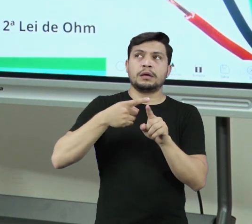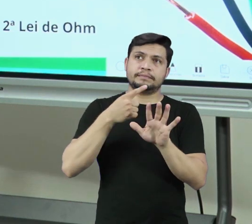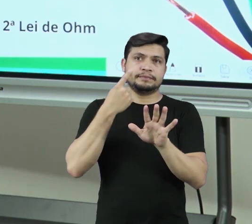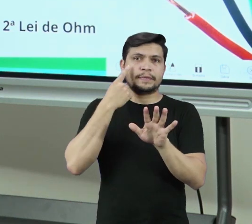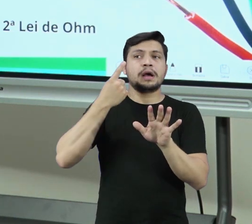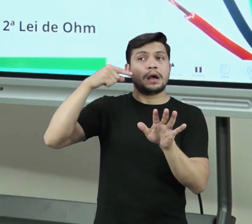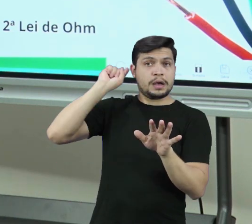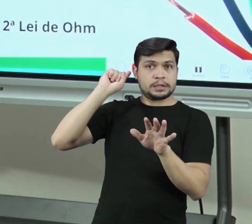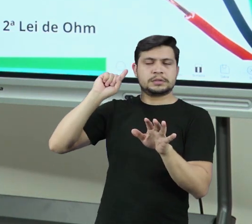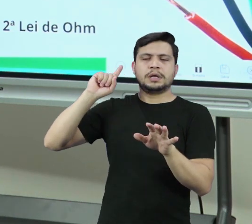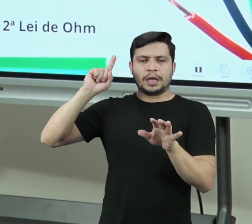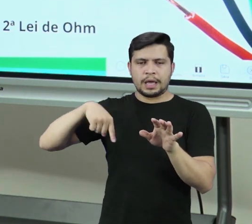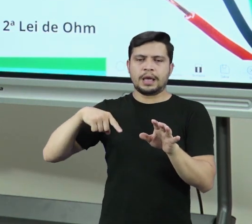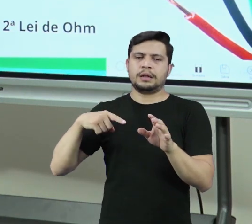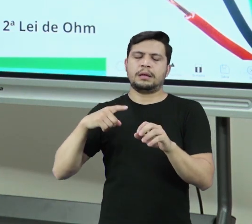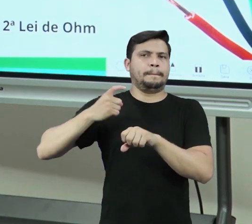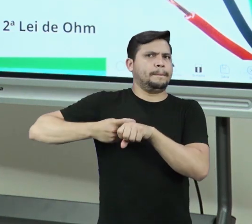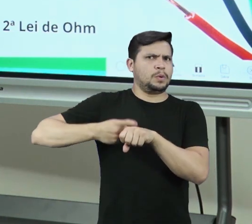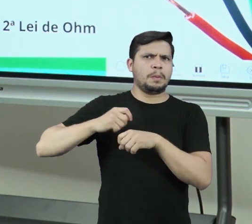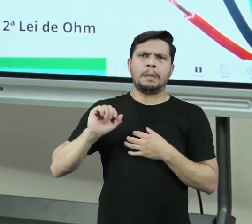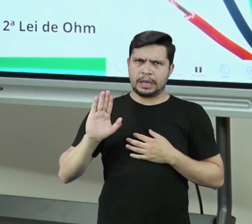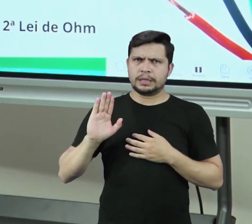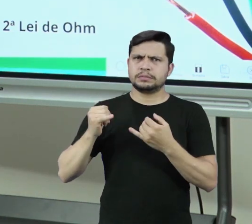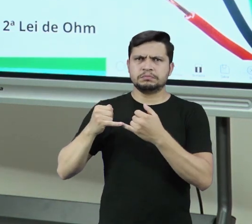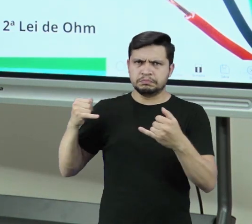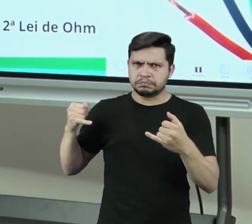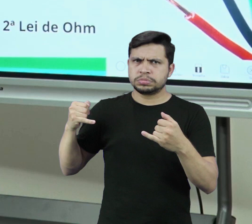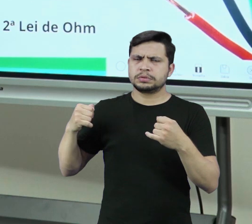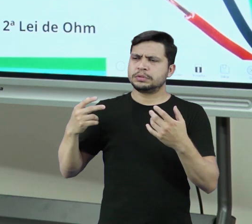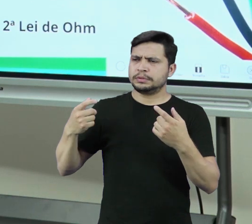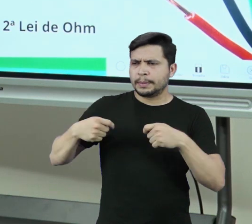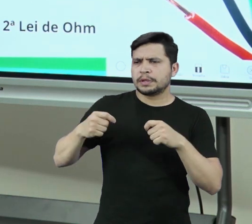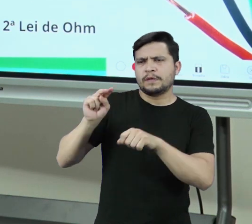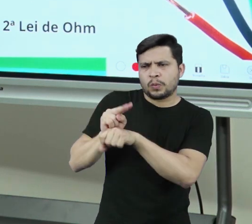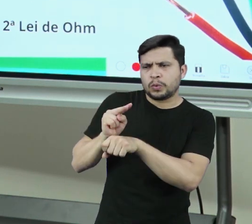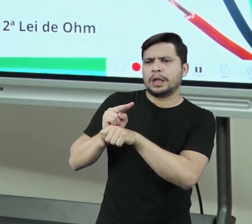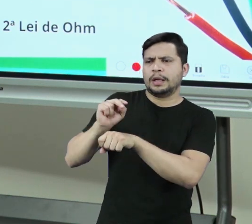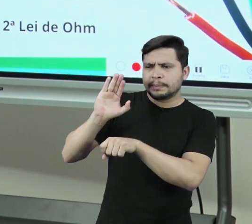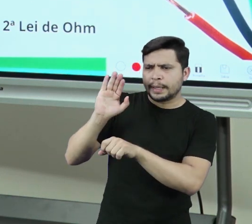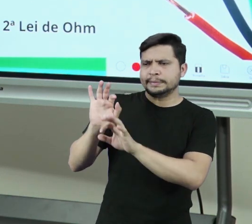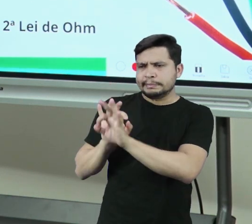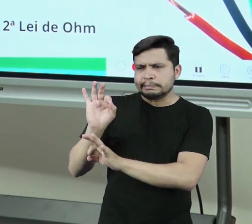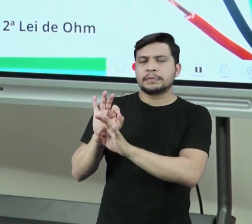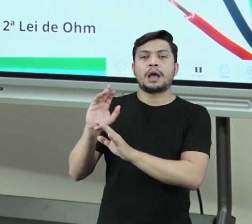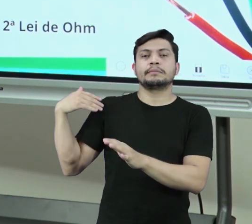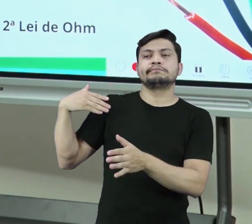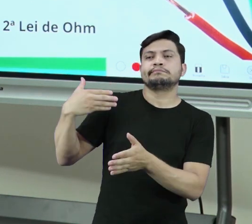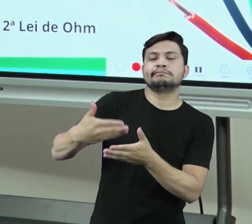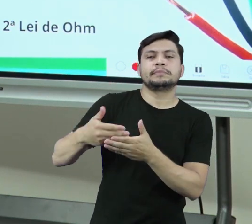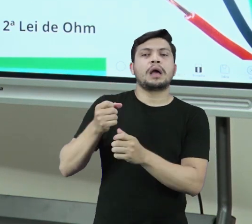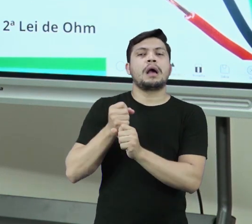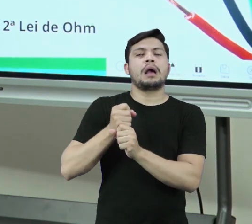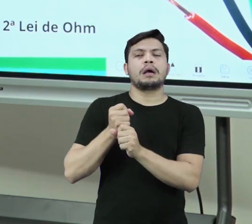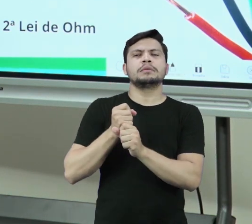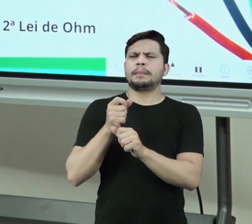forma, um maior cuidado na hora de flexibilizar esse cabo. Então, uma outra característica que ao longo dos anos foi aperfeiçoada e que também tem a ver